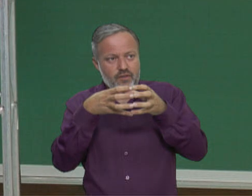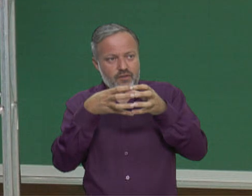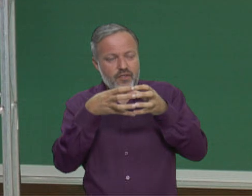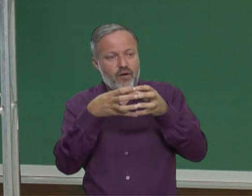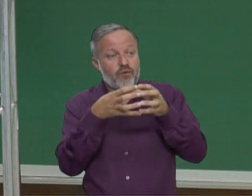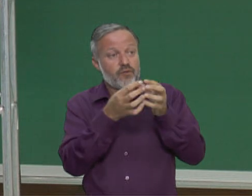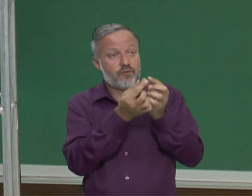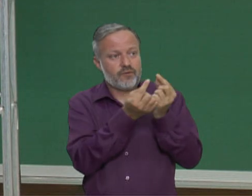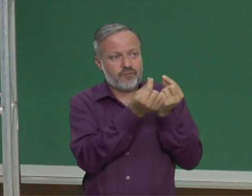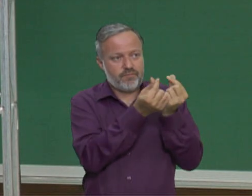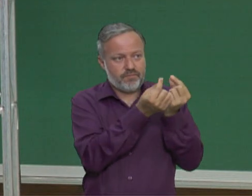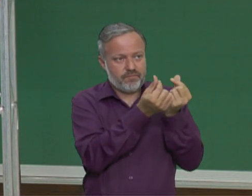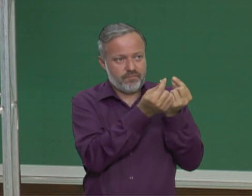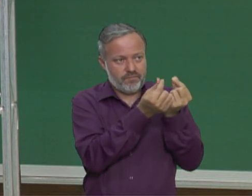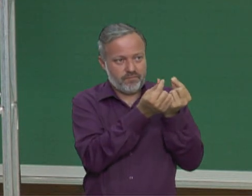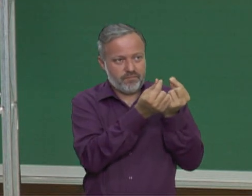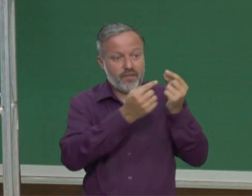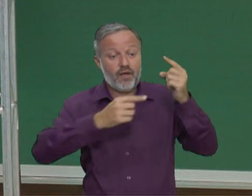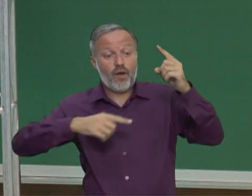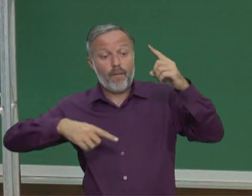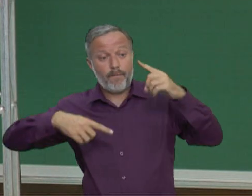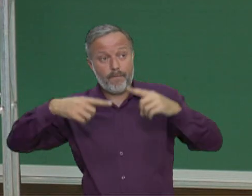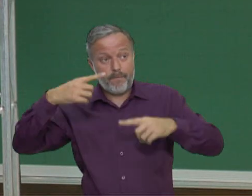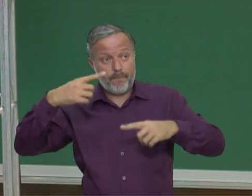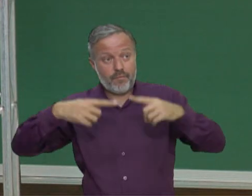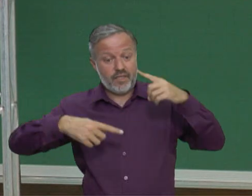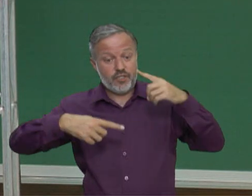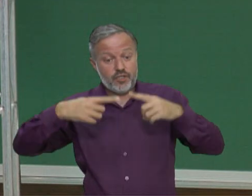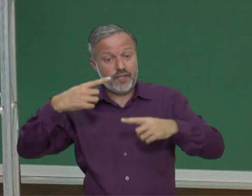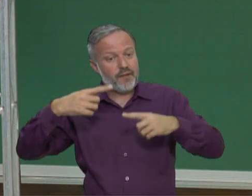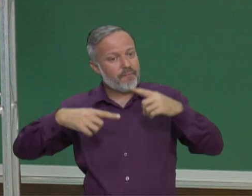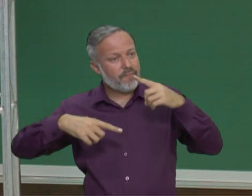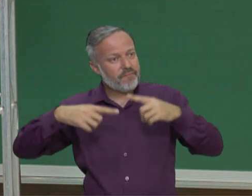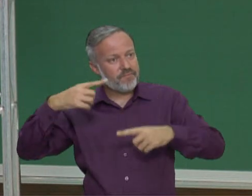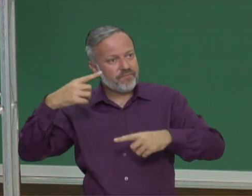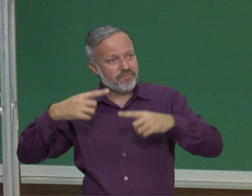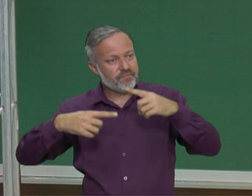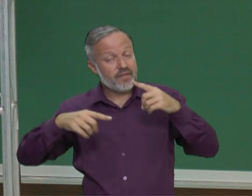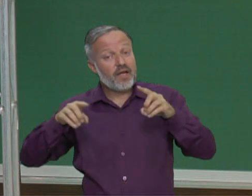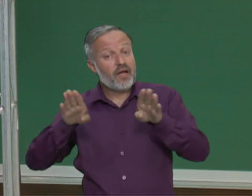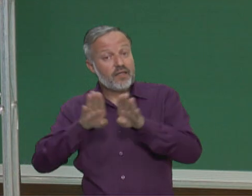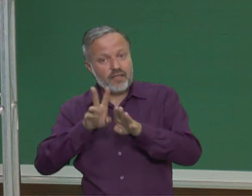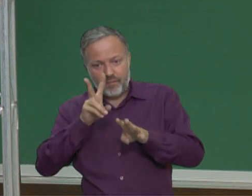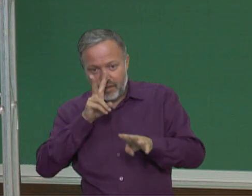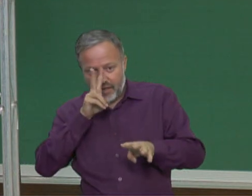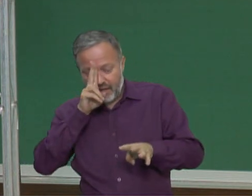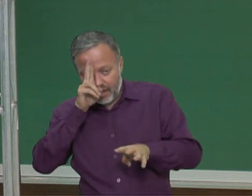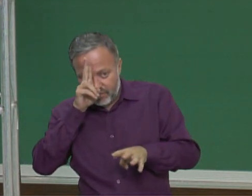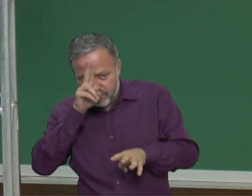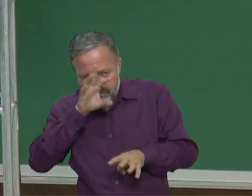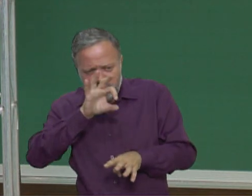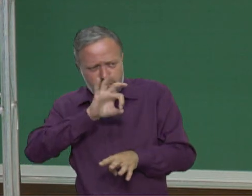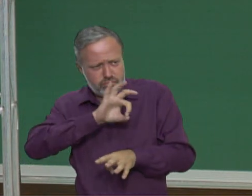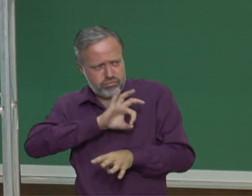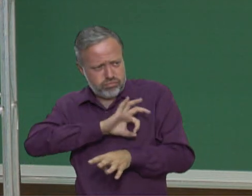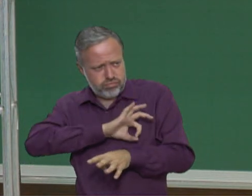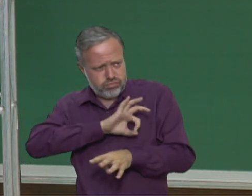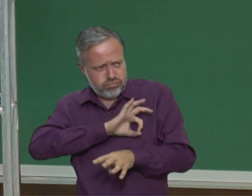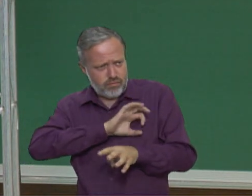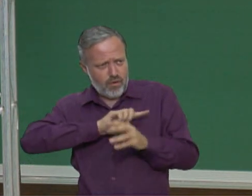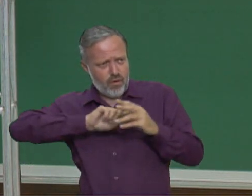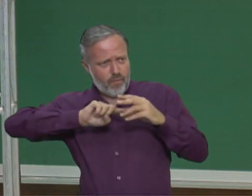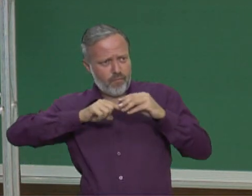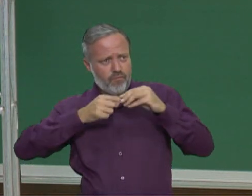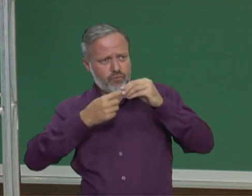possui uma união econômica, tá? Tem aí a união política, também a força militar. E forma-se então um único